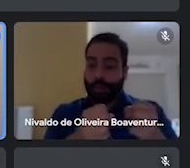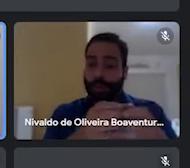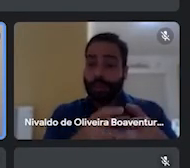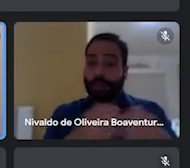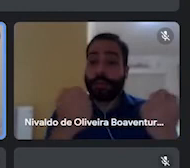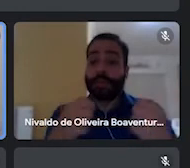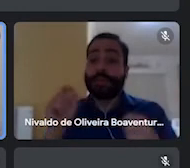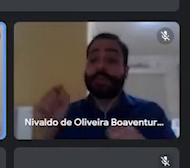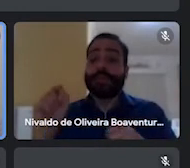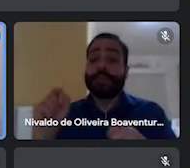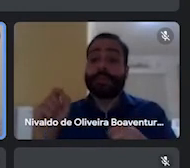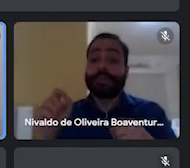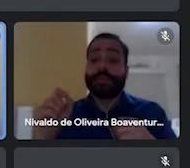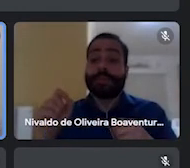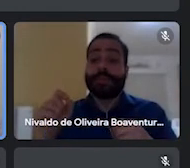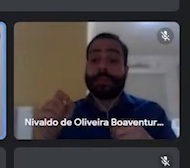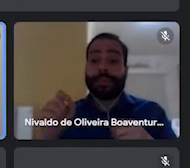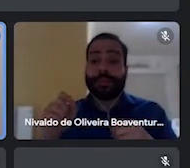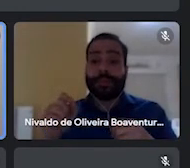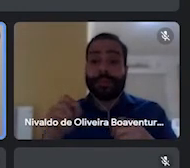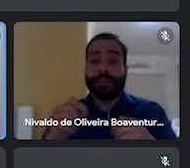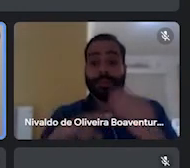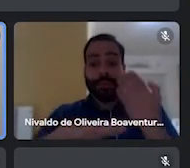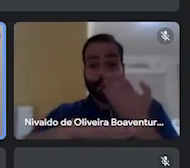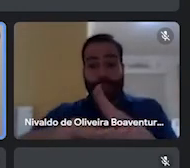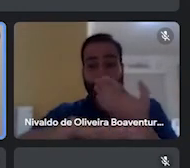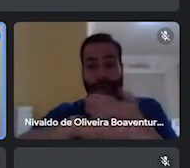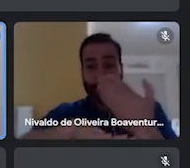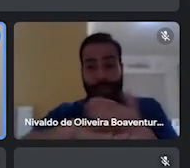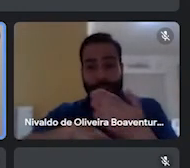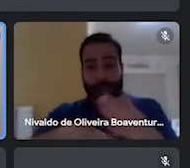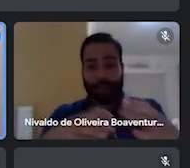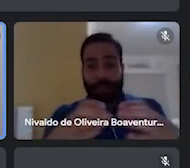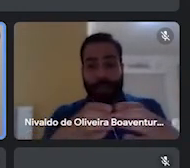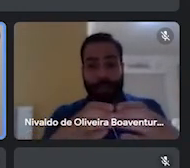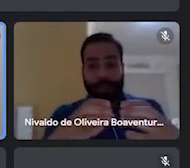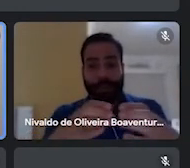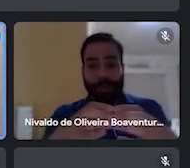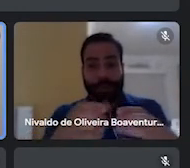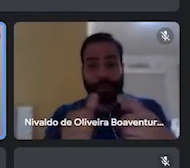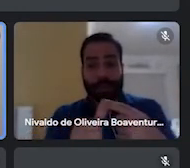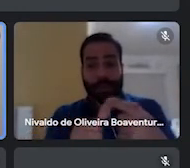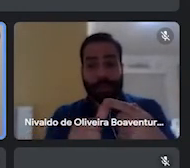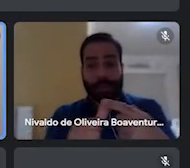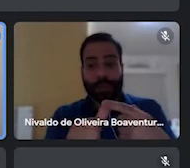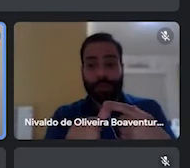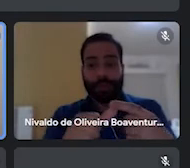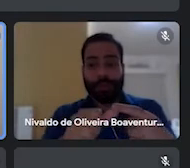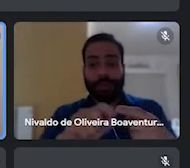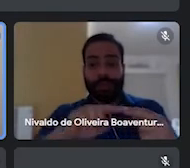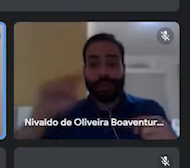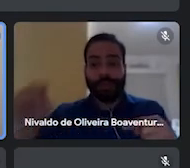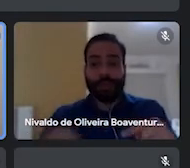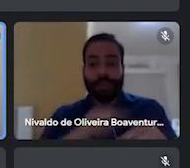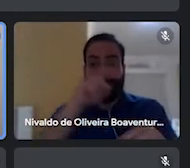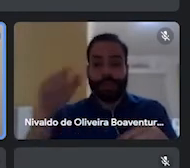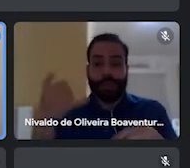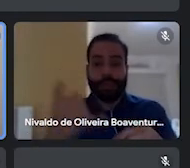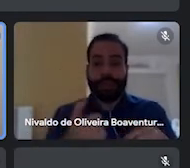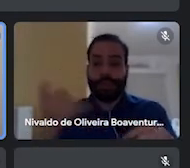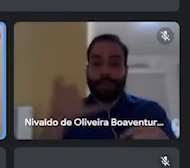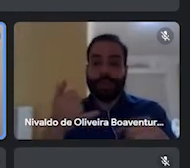fazer? Eu tenho que dar um treinamento para a minha equipe com o circuito desligado,